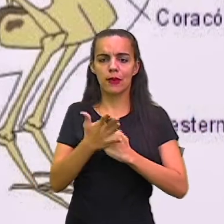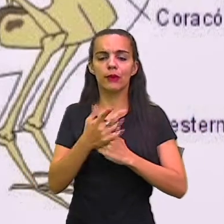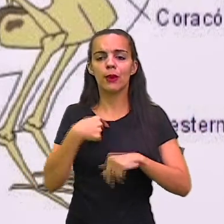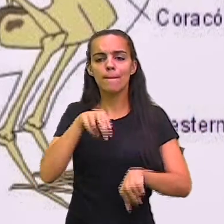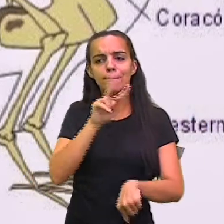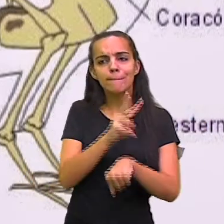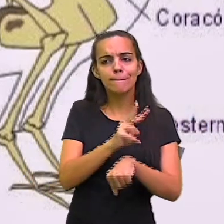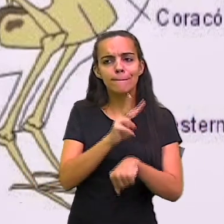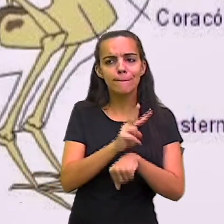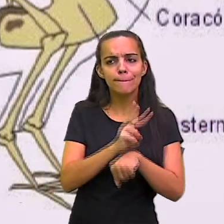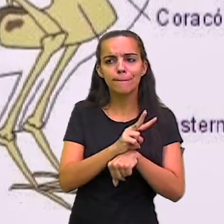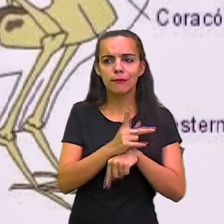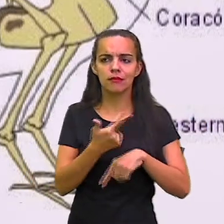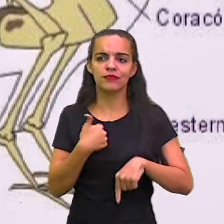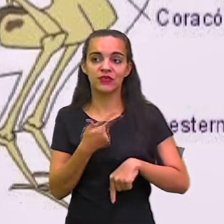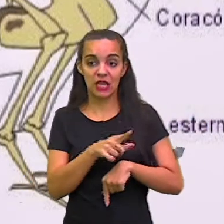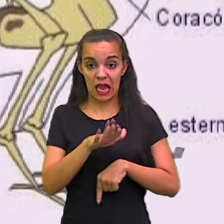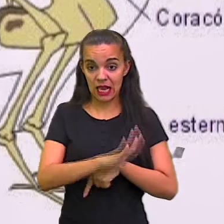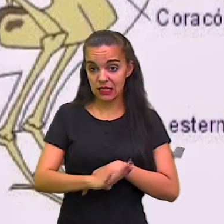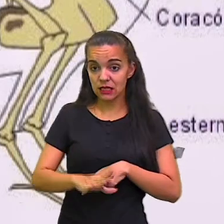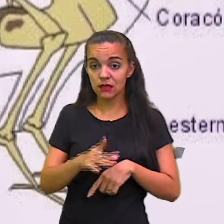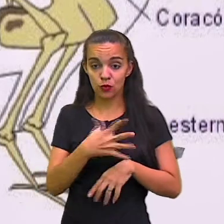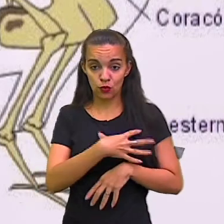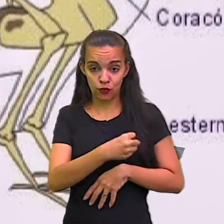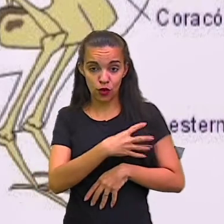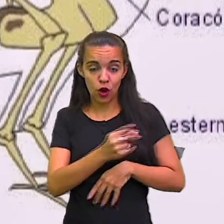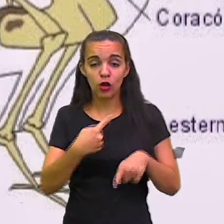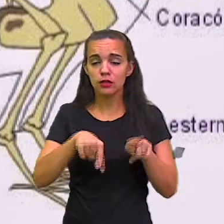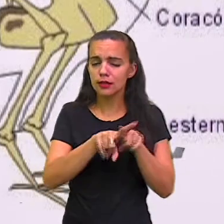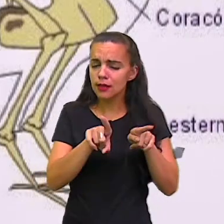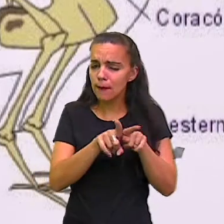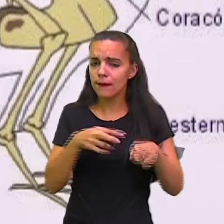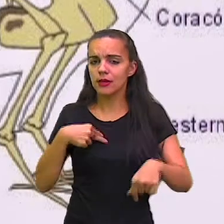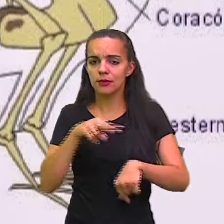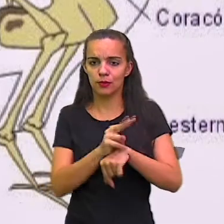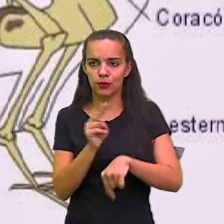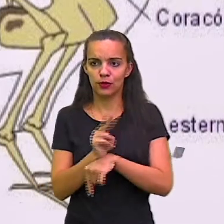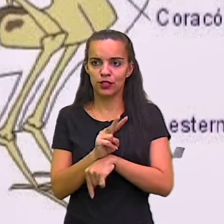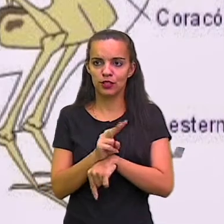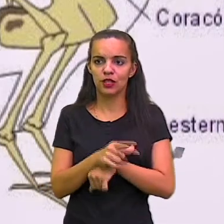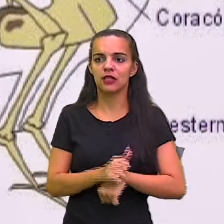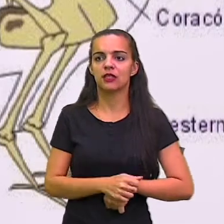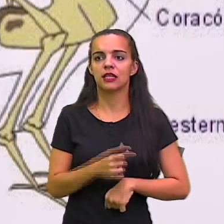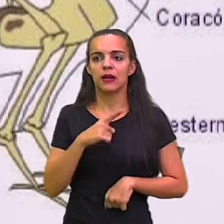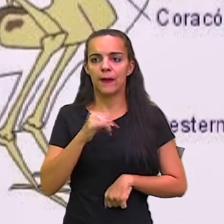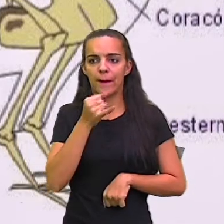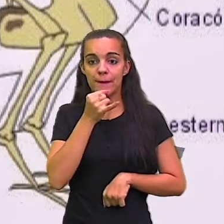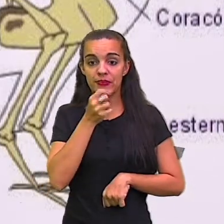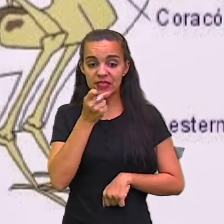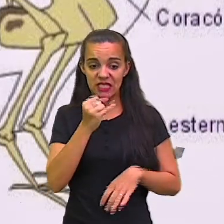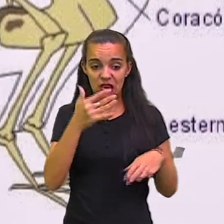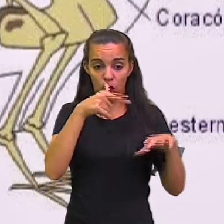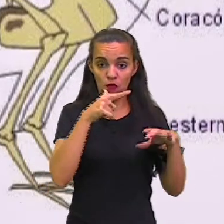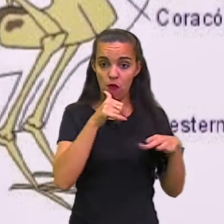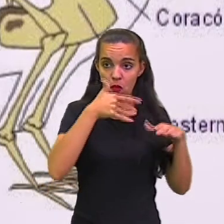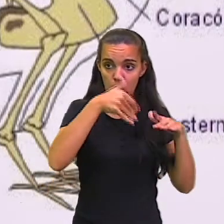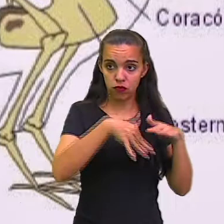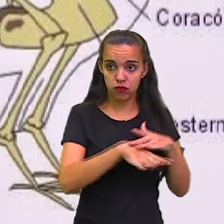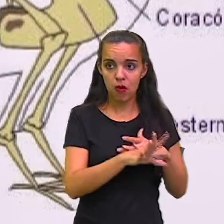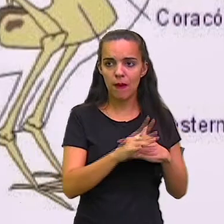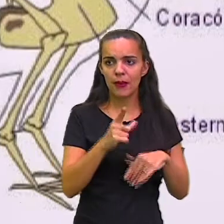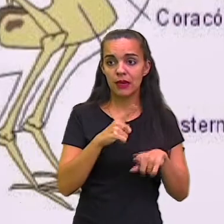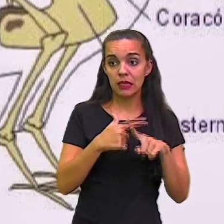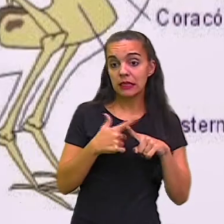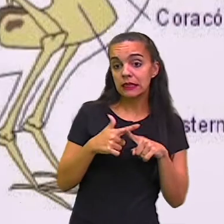protegidas no caso delas estarem mudar o ambiente que esteja chovendo ou se ela caísse na água não